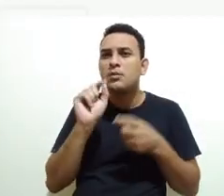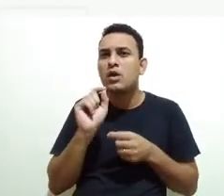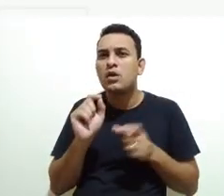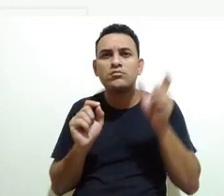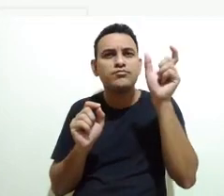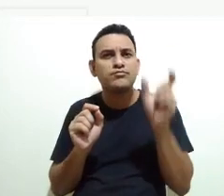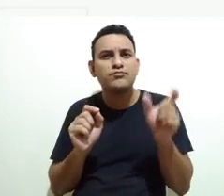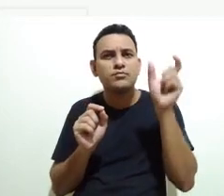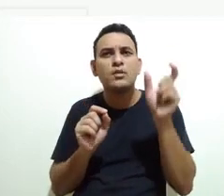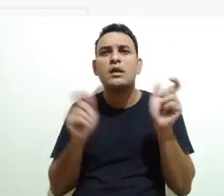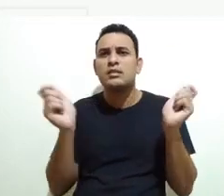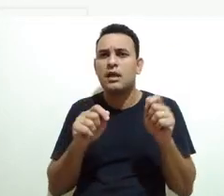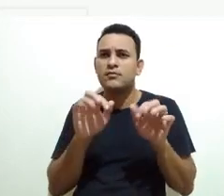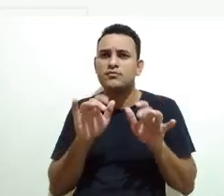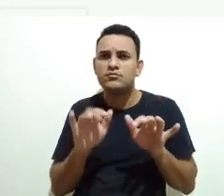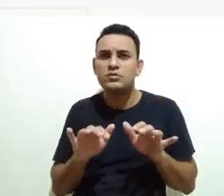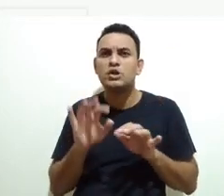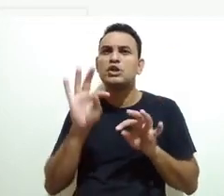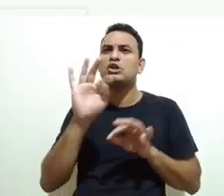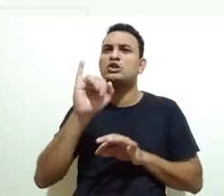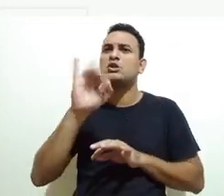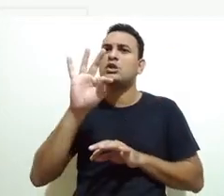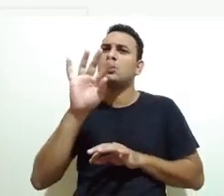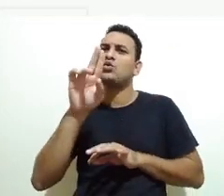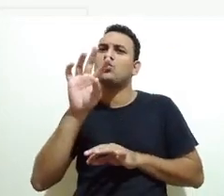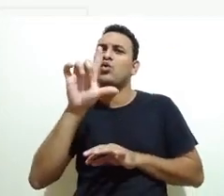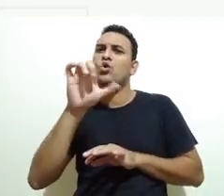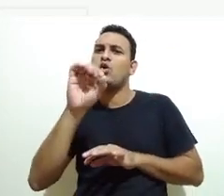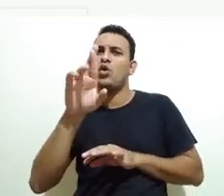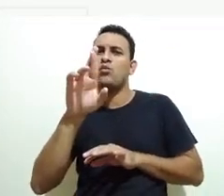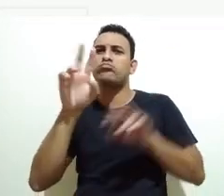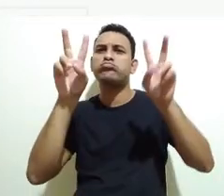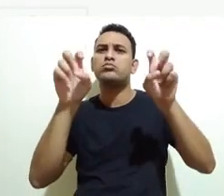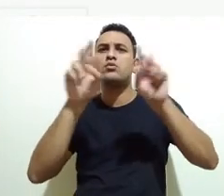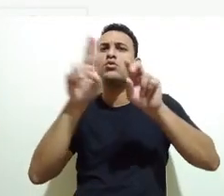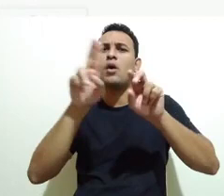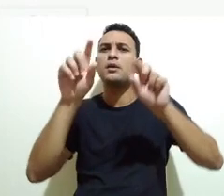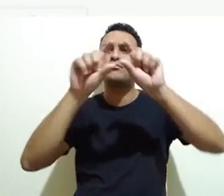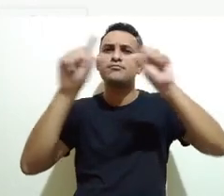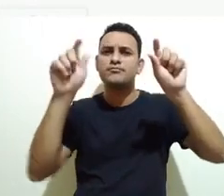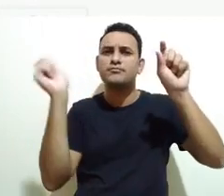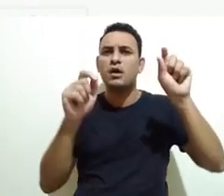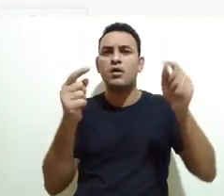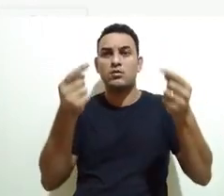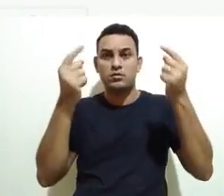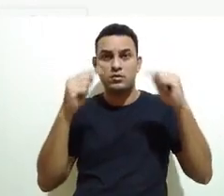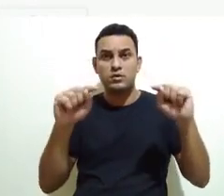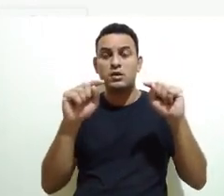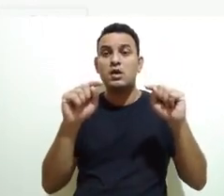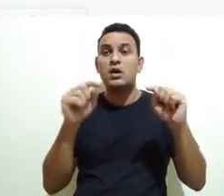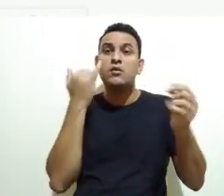atividade. Perceba que há campos editáveis, como o campo Título, onde é possível escrever o nome